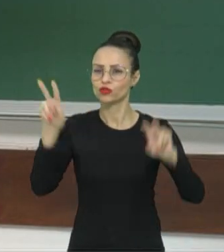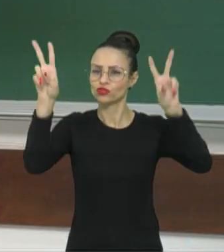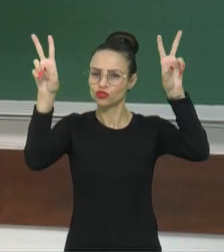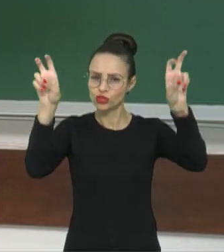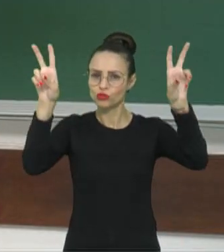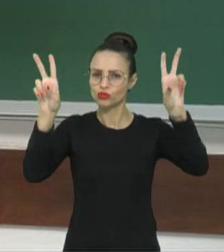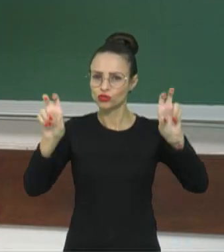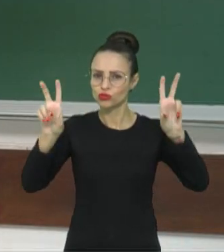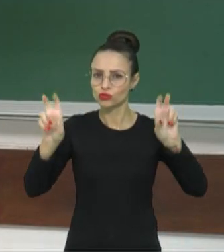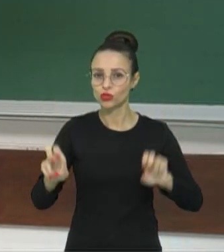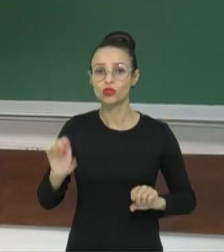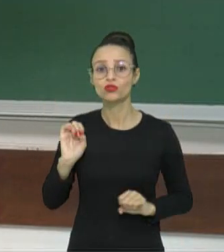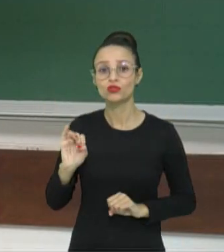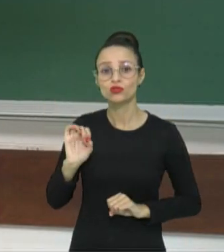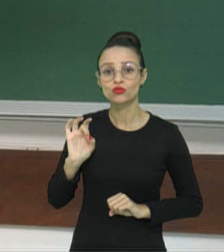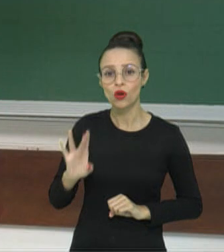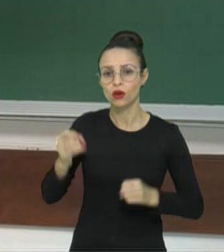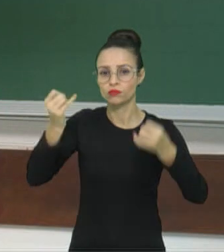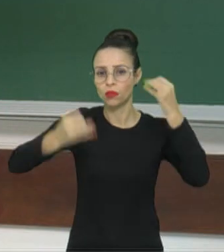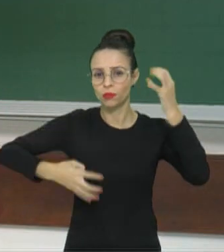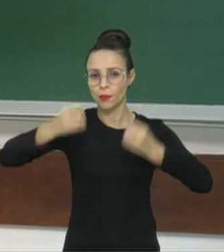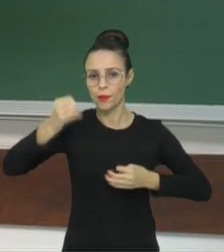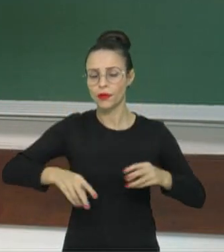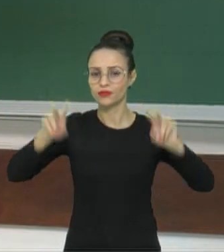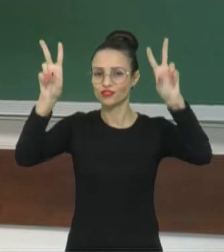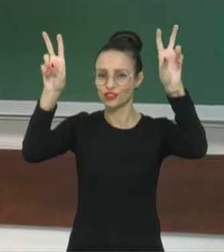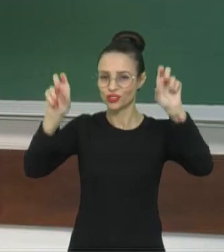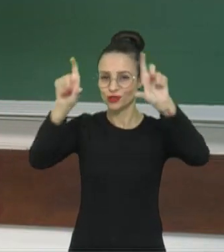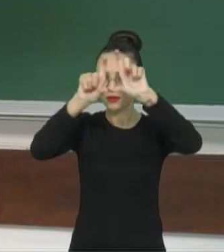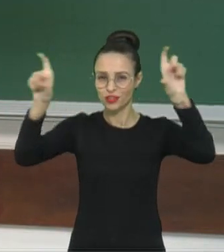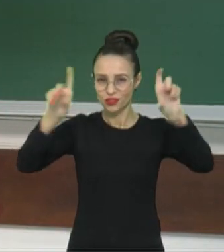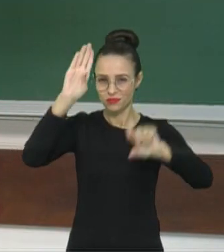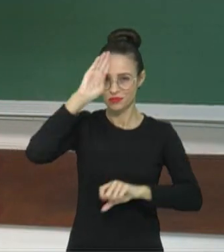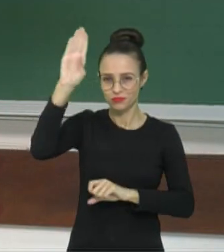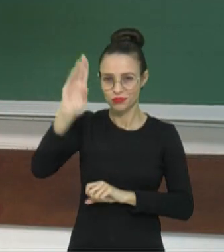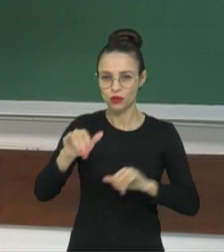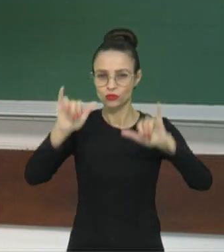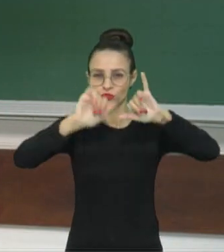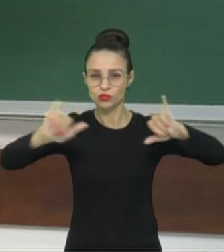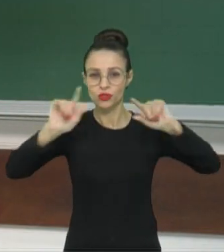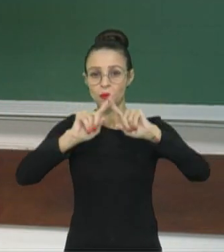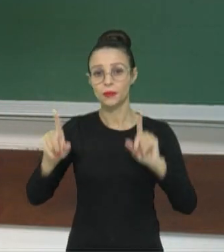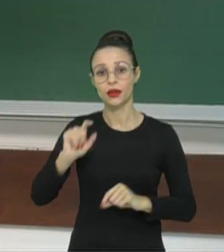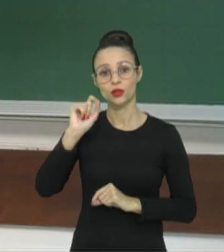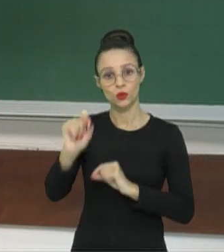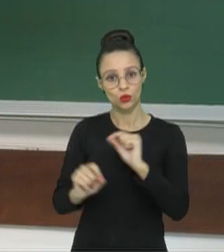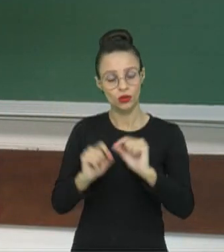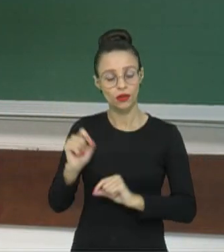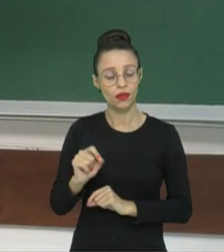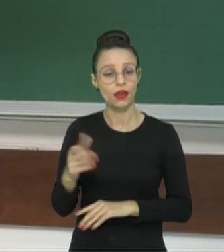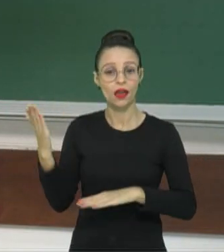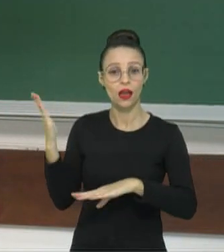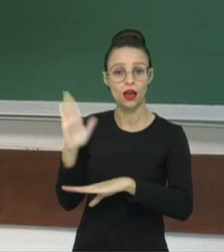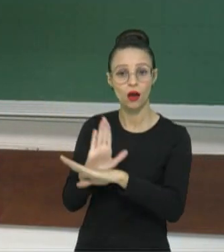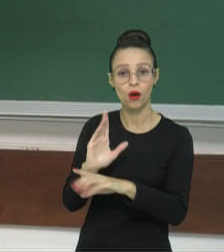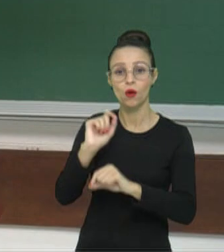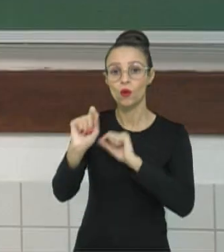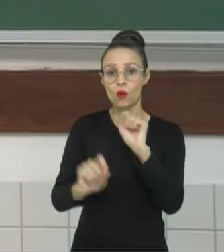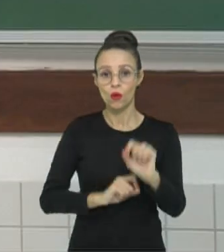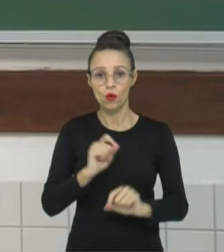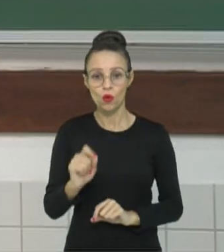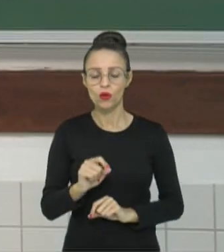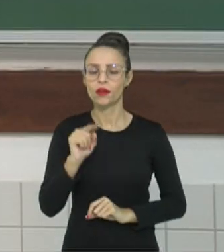só comentou sobre os títulos, né, sobre essas manchetes das notícias, mas elas servem para quê?